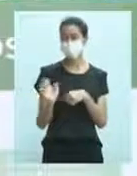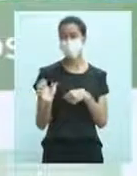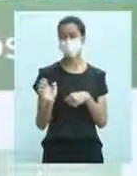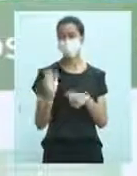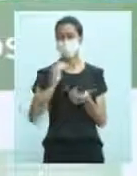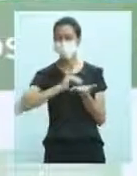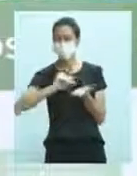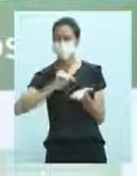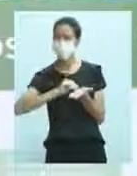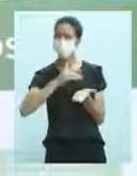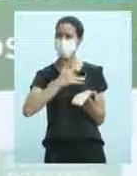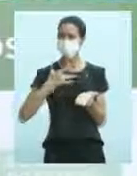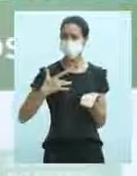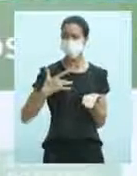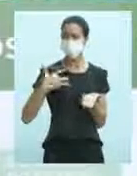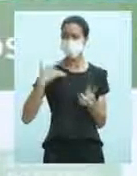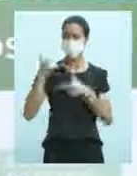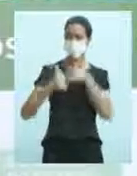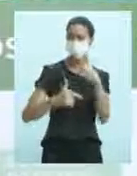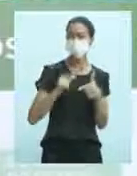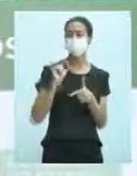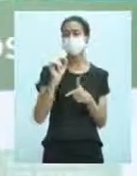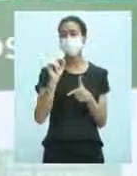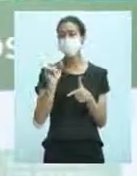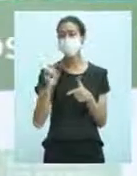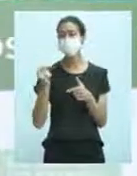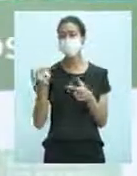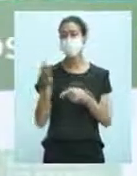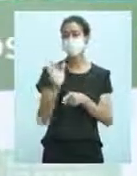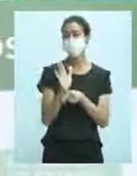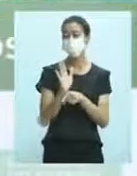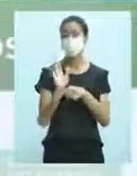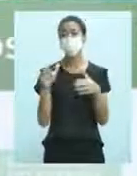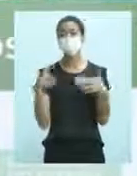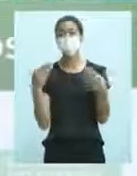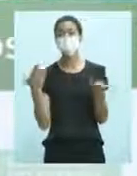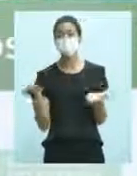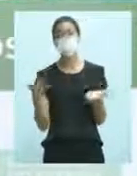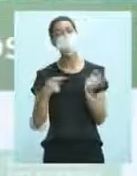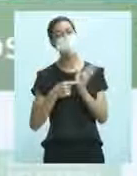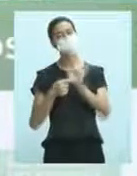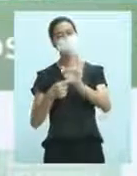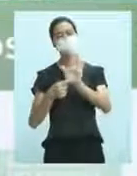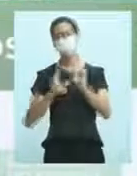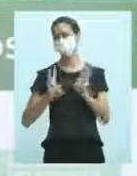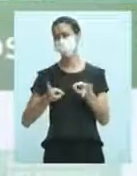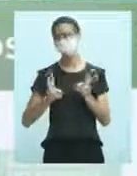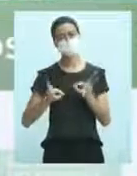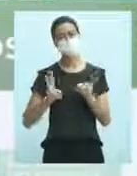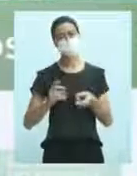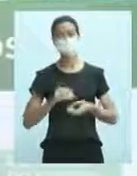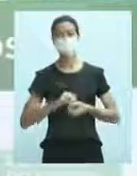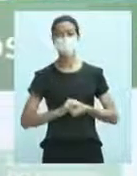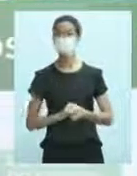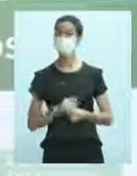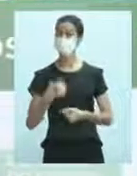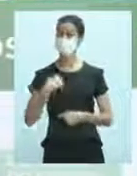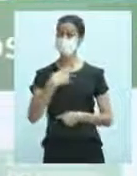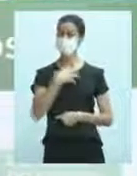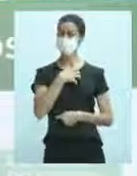no combate ao coronavírus em mato grosso do sul quero aqui dizer da minha alegria